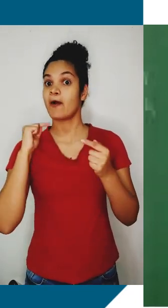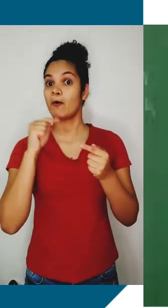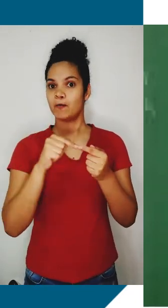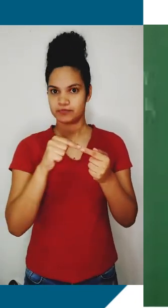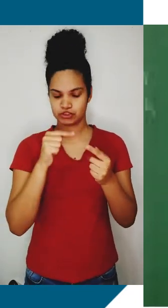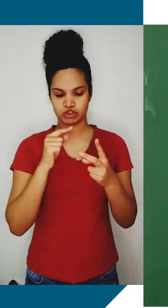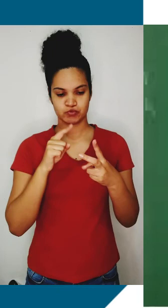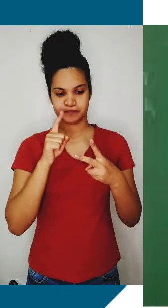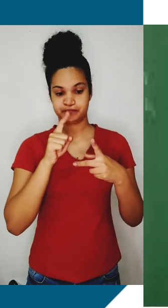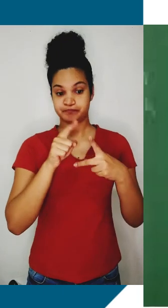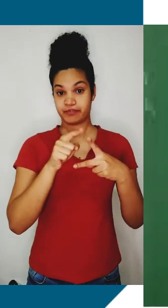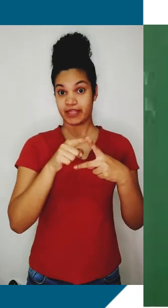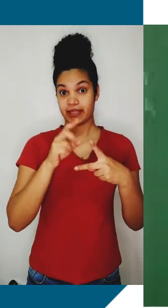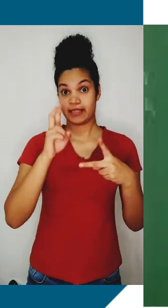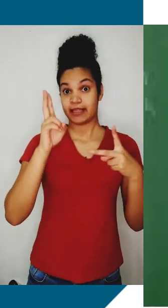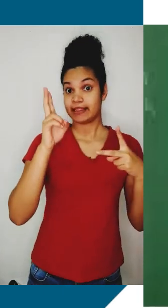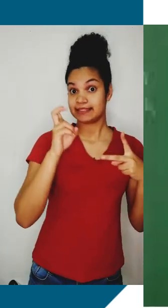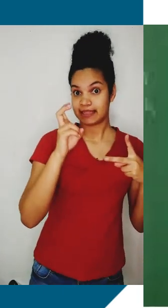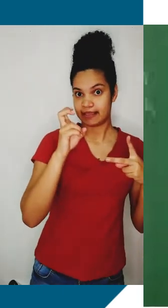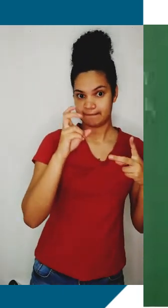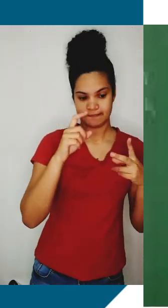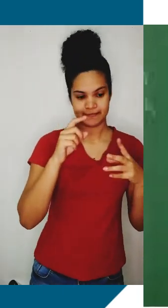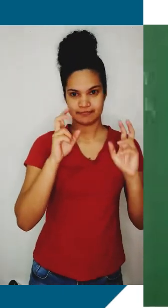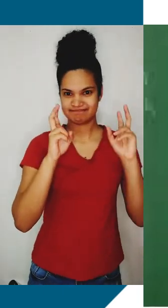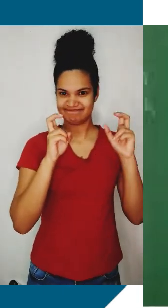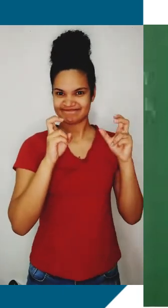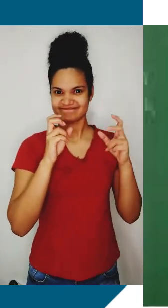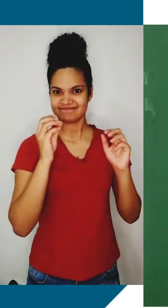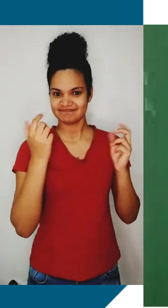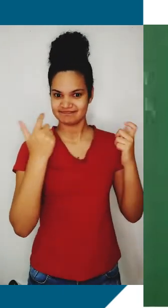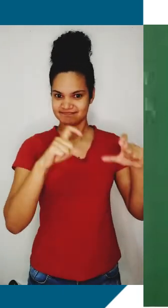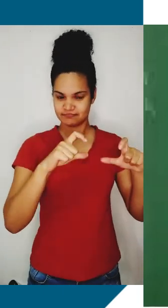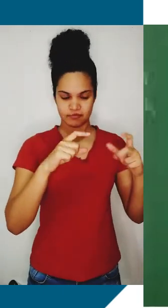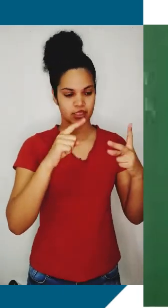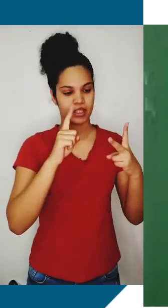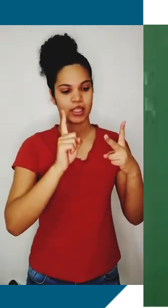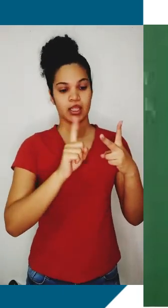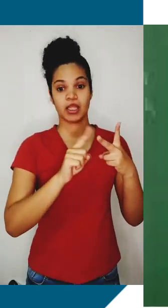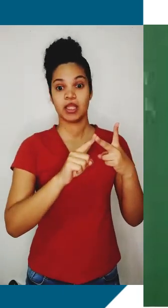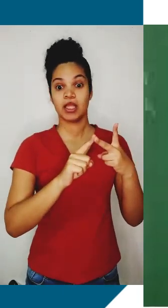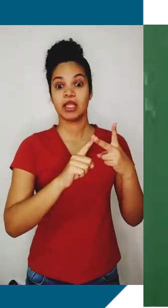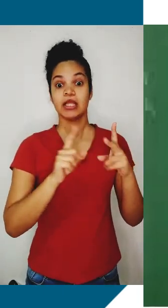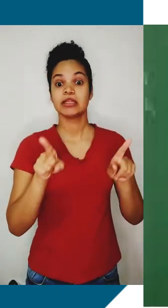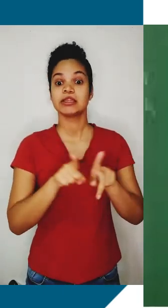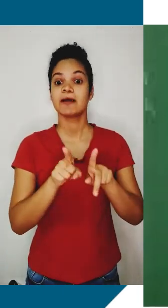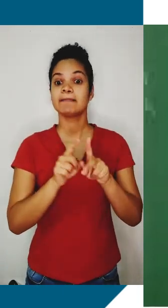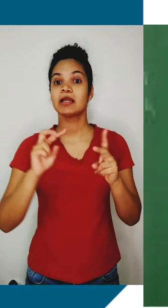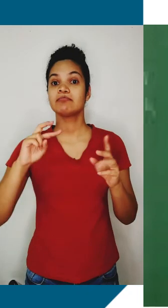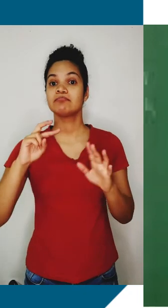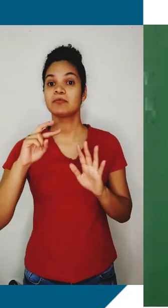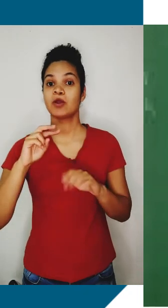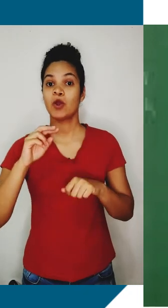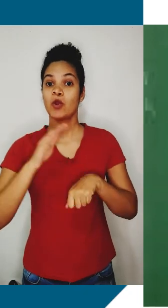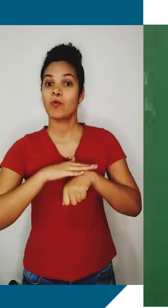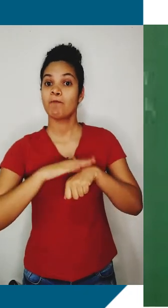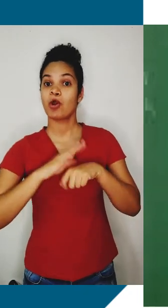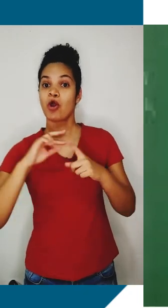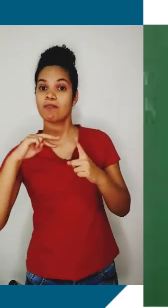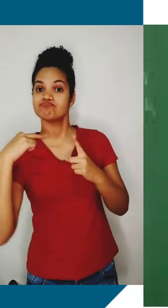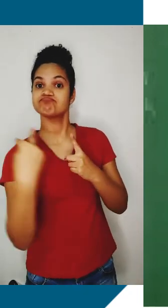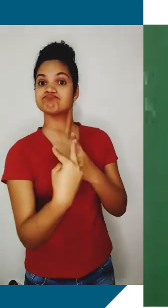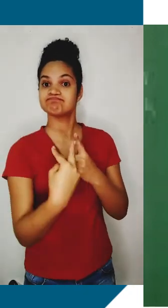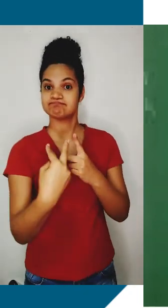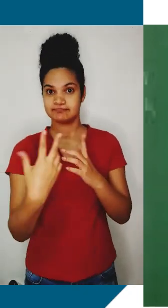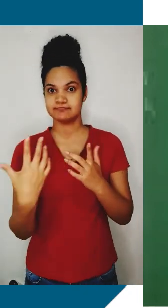deve apresentar o tema e apresentar a tese, o ponto de vista que você definiu lá no planejamento.